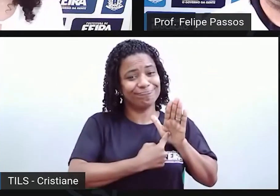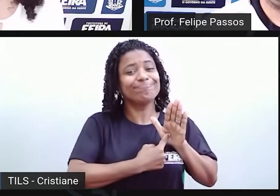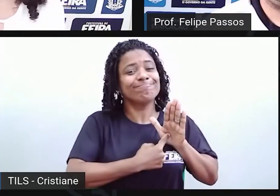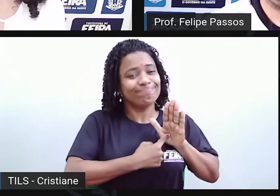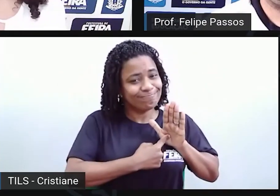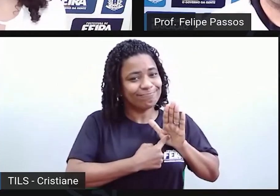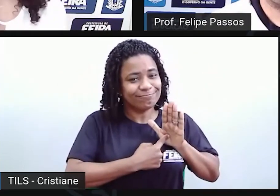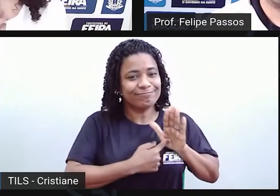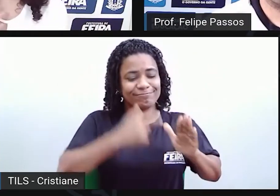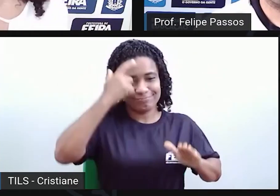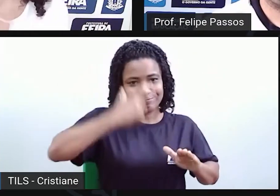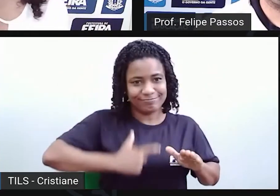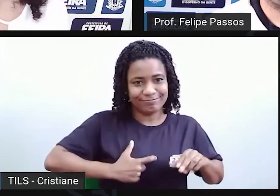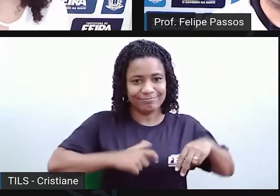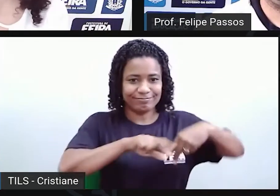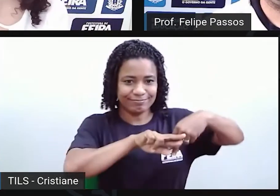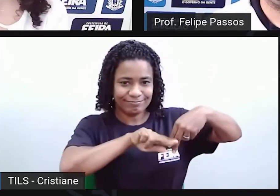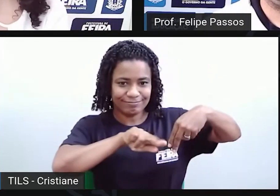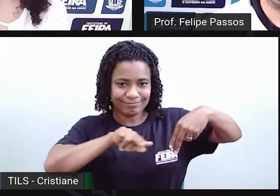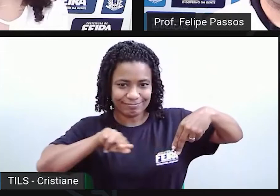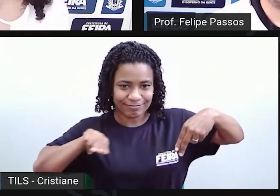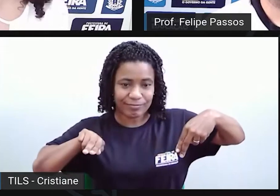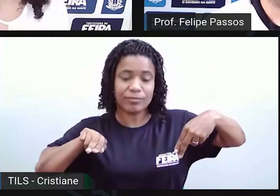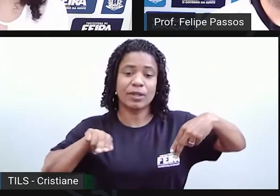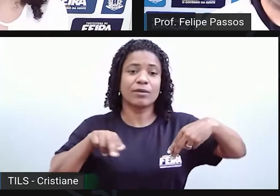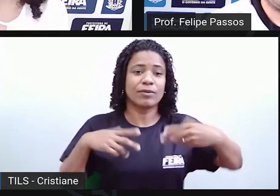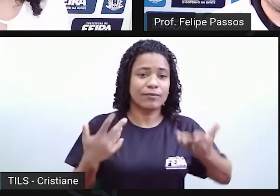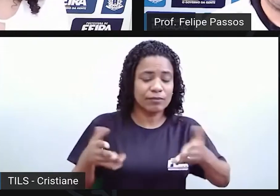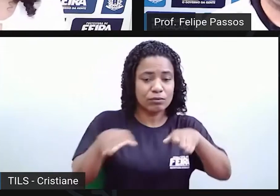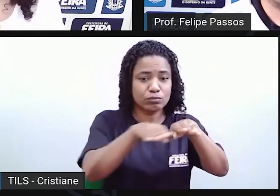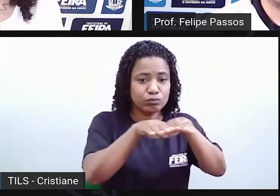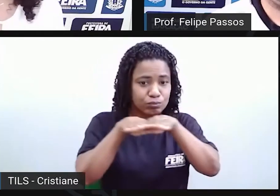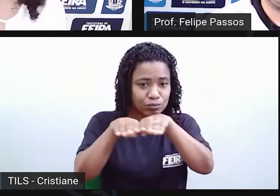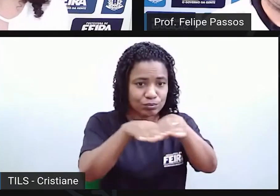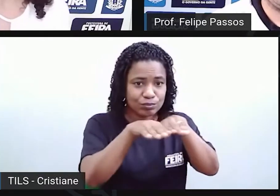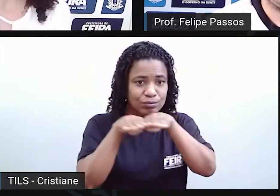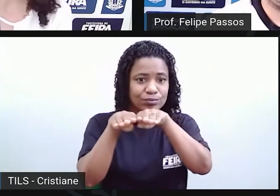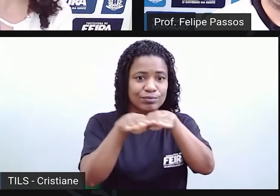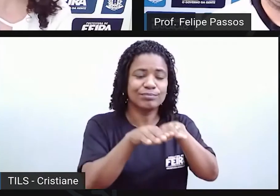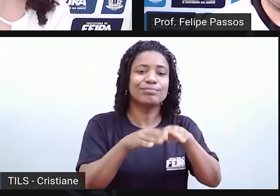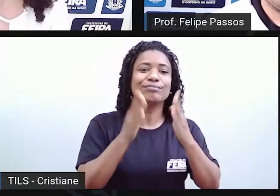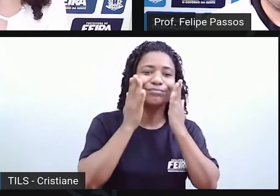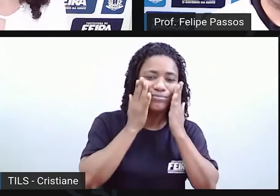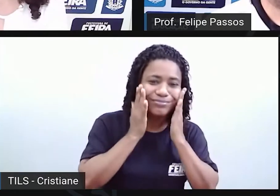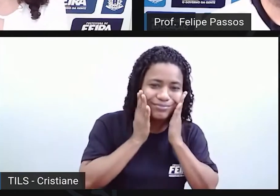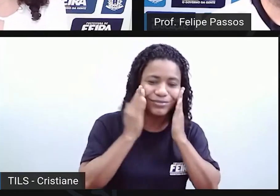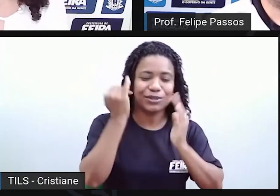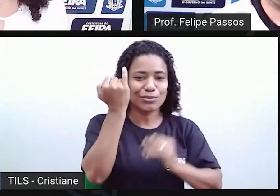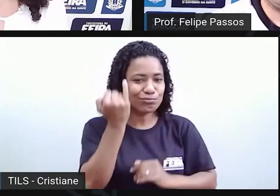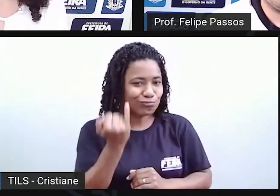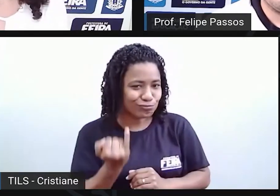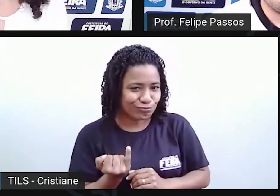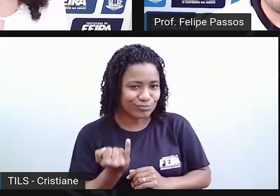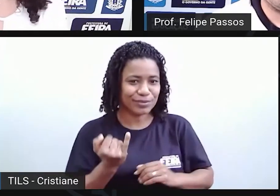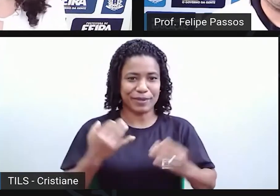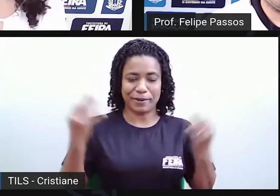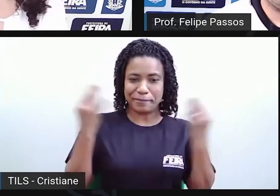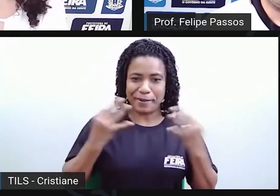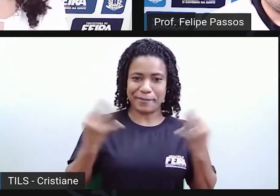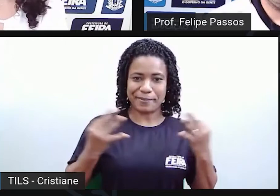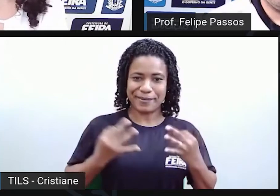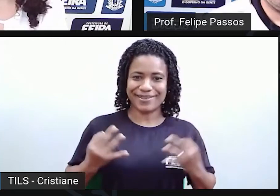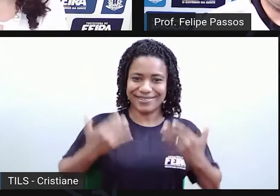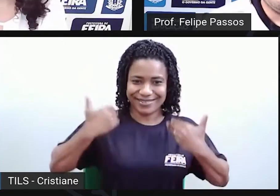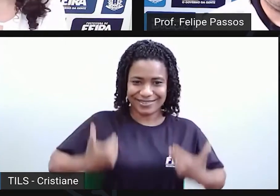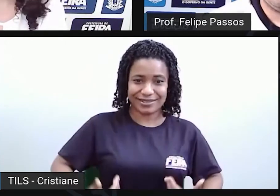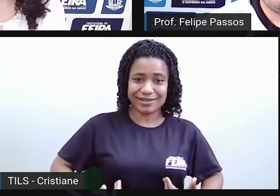cisgênero. Apesar de falar de um lugar dentro de um padrão estético, eu tenho a pele clara, eu tenho um corpo magro, então eu estou nesse padrão, mas